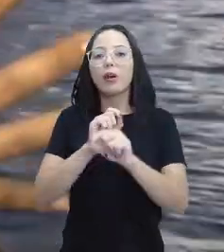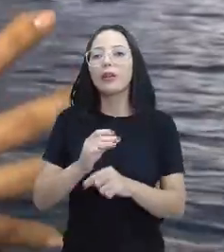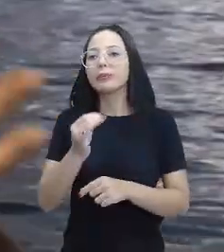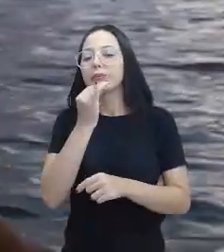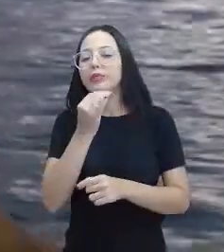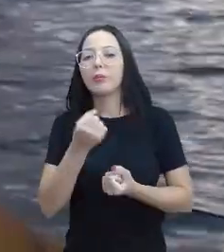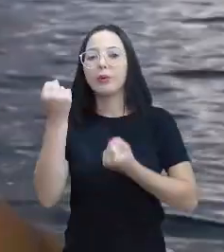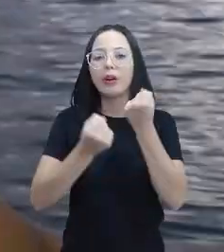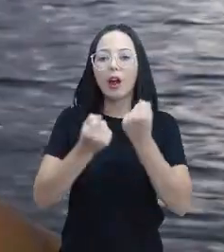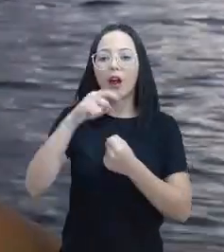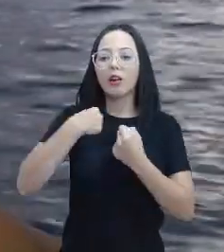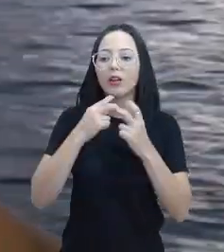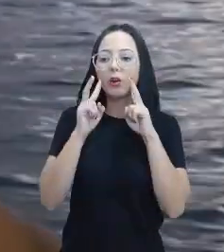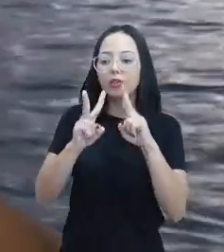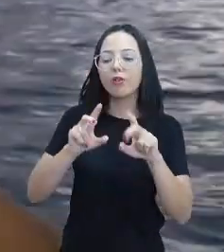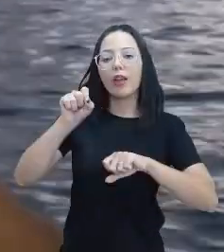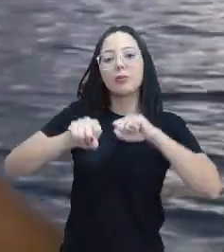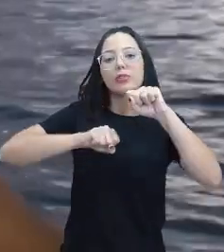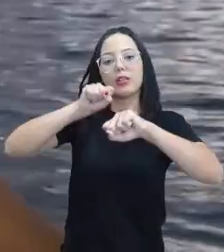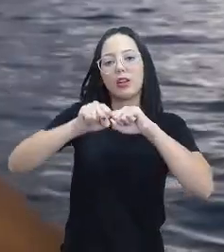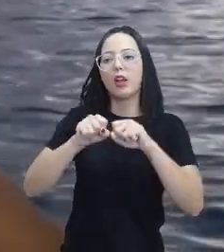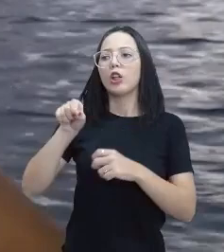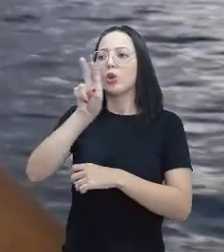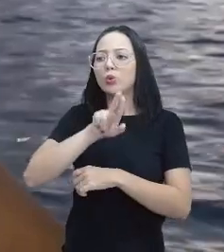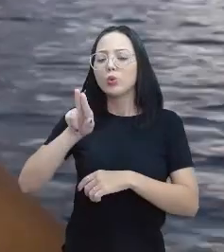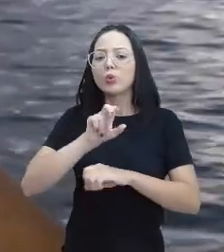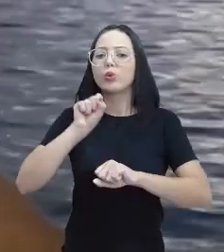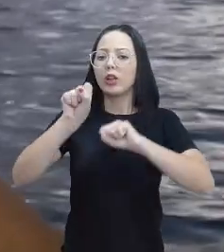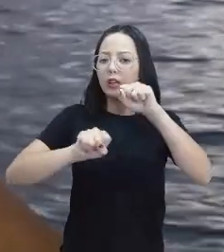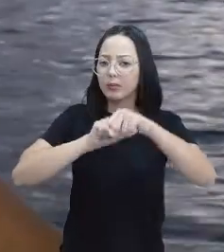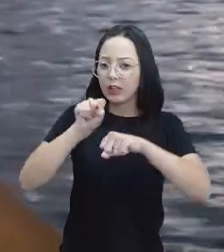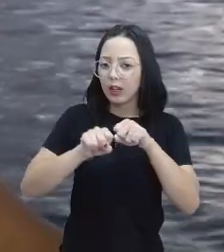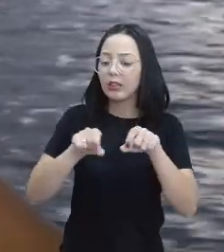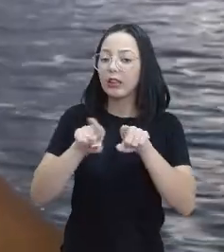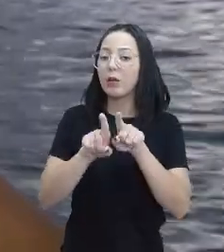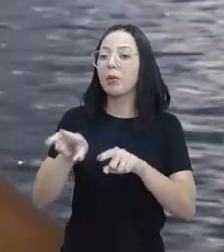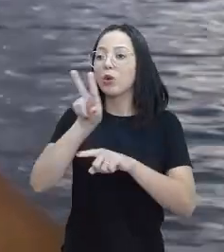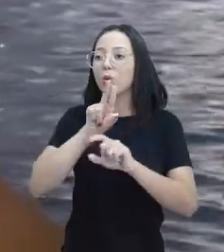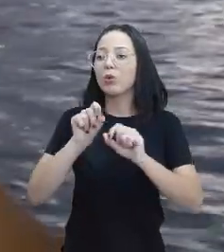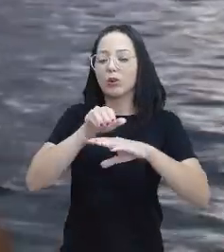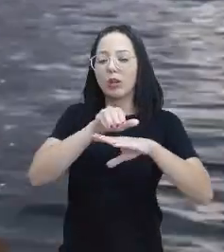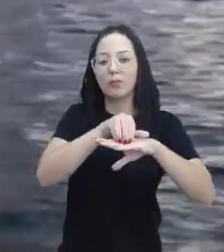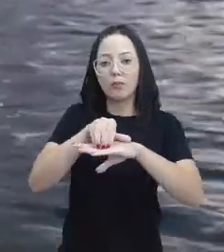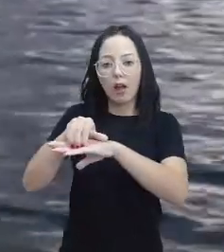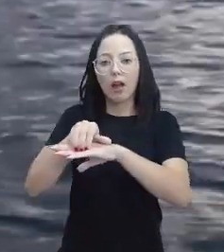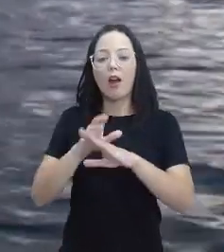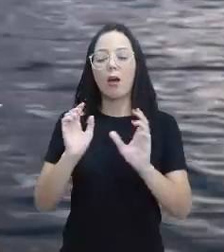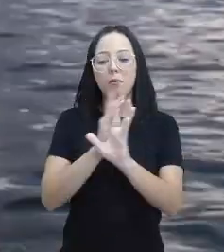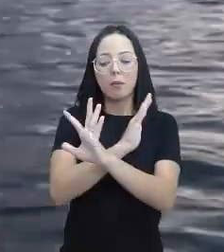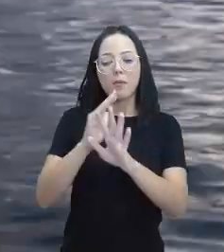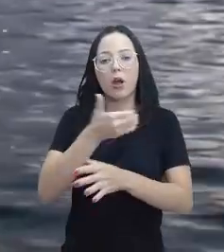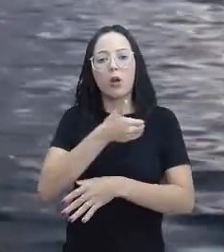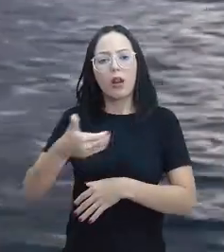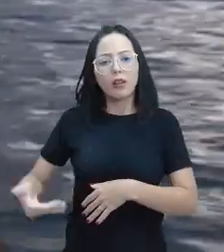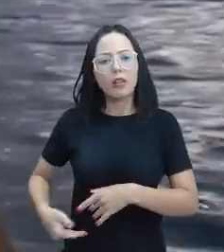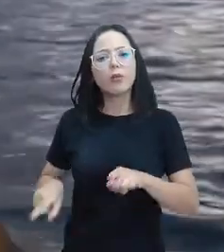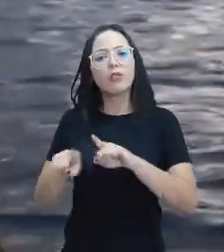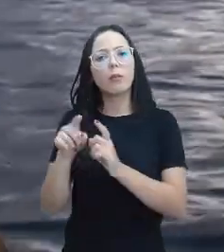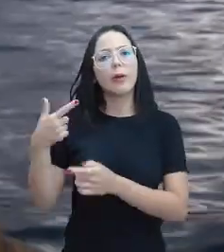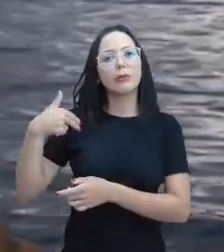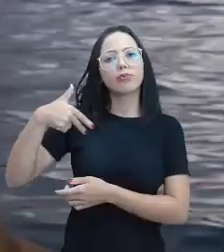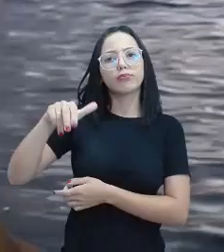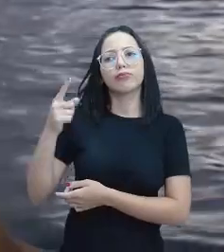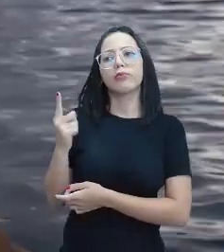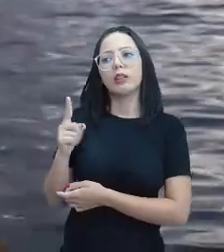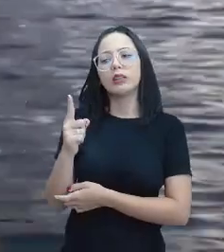rua cada vez que a gente vê uma bicicleta. O uso do transporte coletivo também é essencial. Mas não esqueça, fazer pequenos percursos andando,